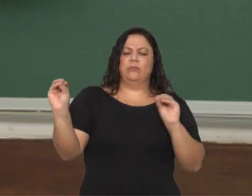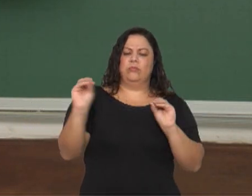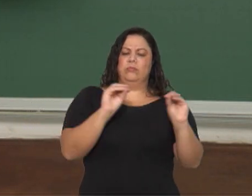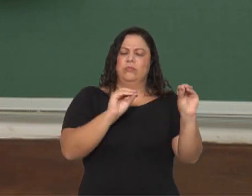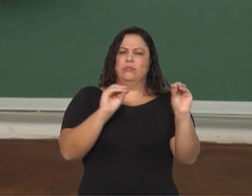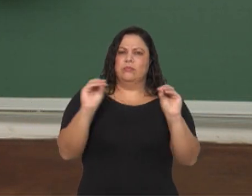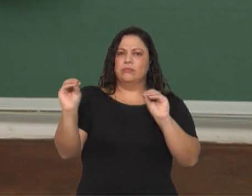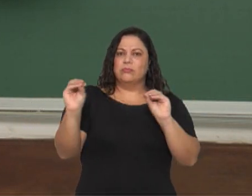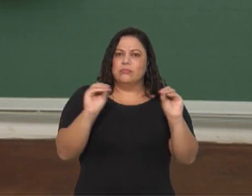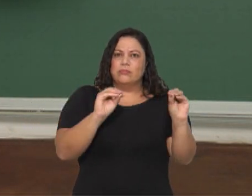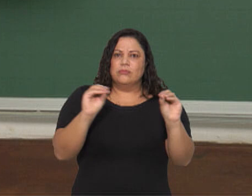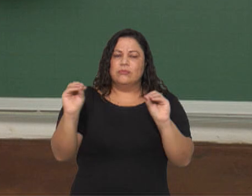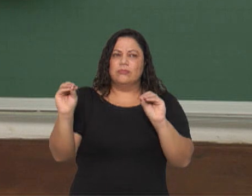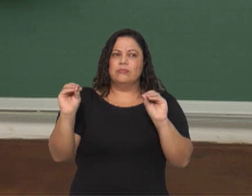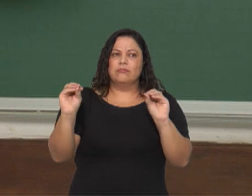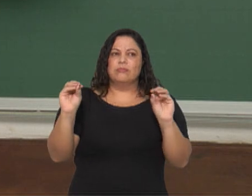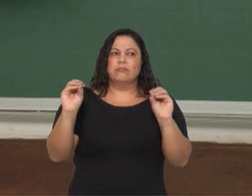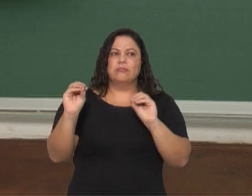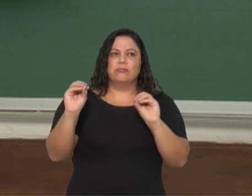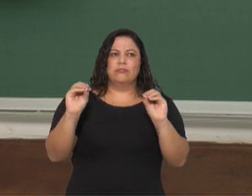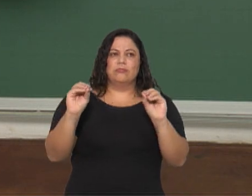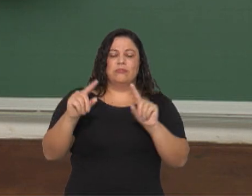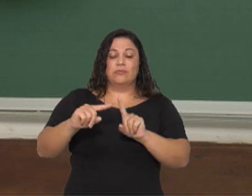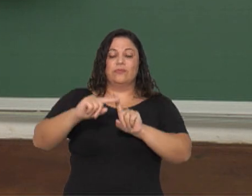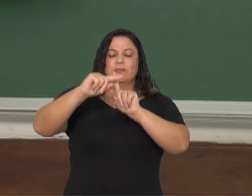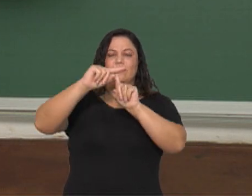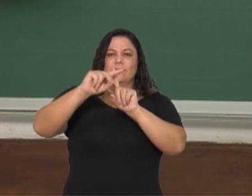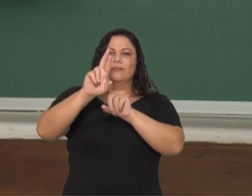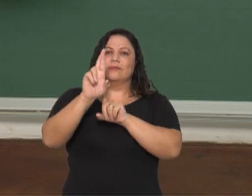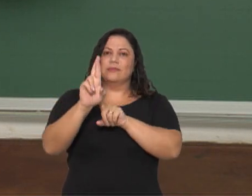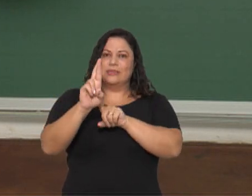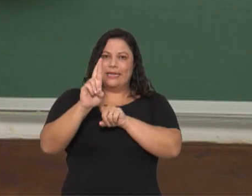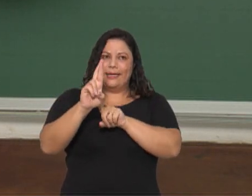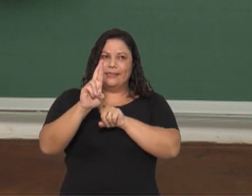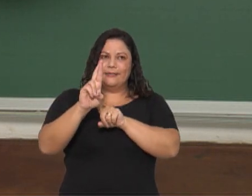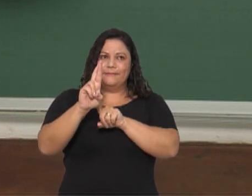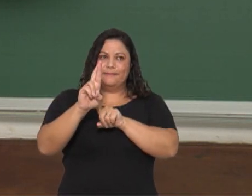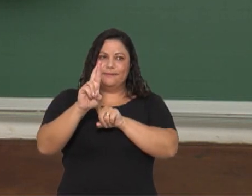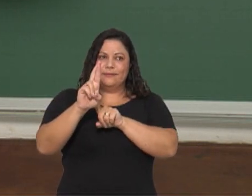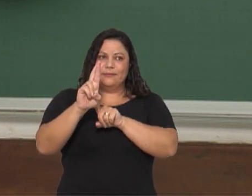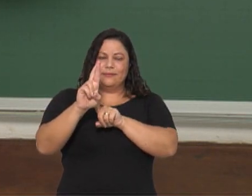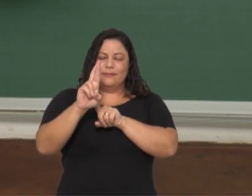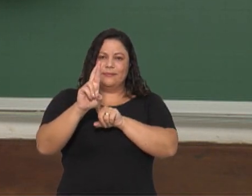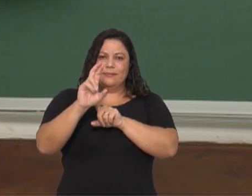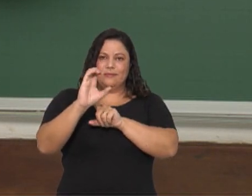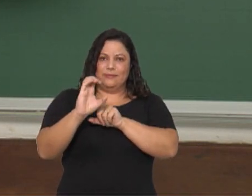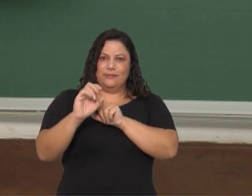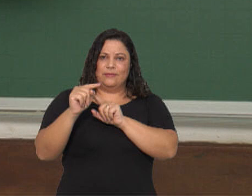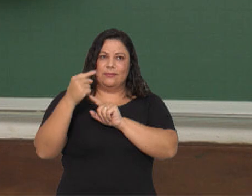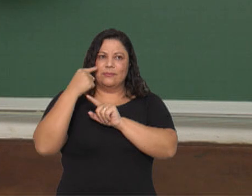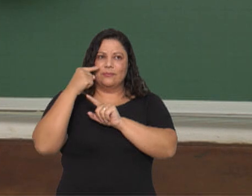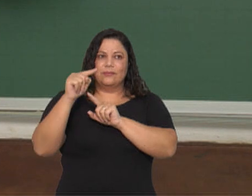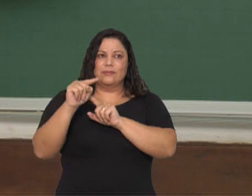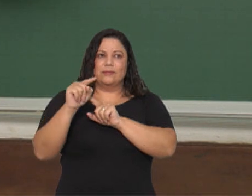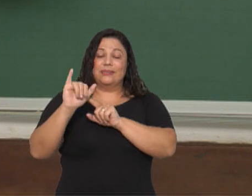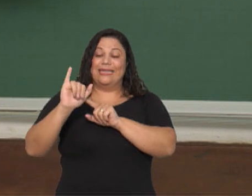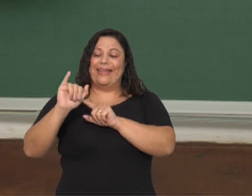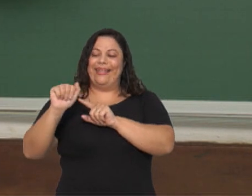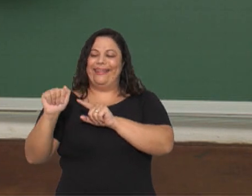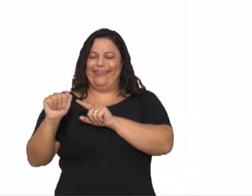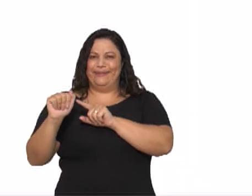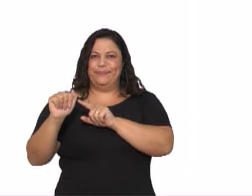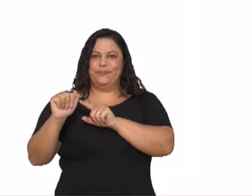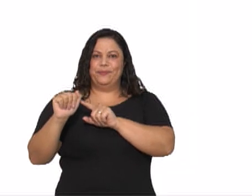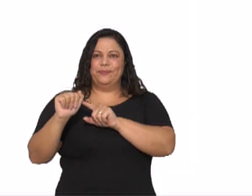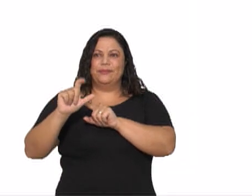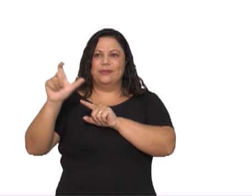verbo. Olha como que ela ficou. Acrescentei a letra R, que não existia na raiz antes, e a terminação lá do